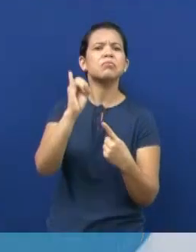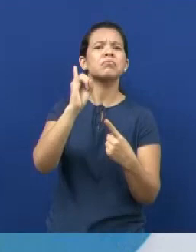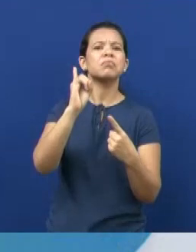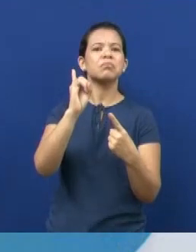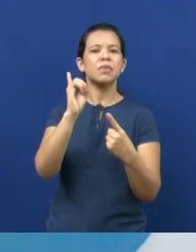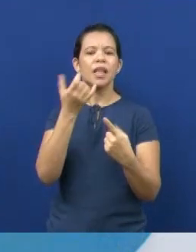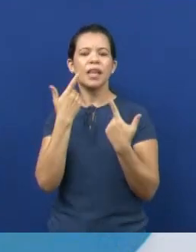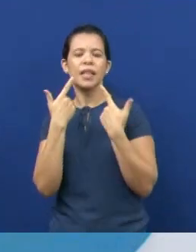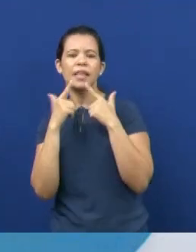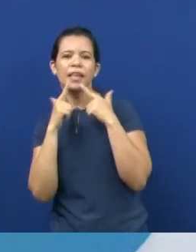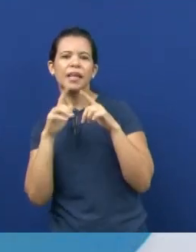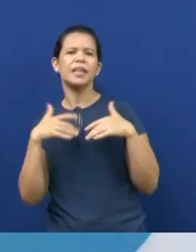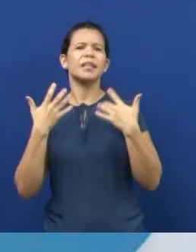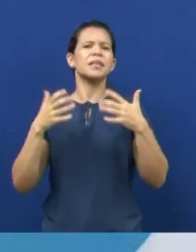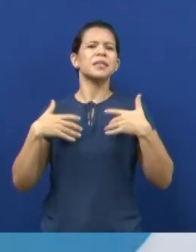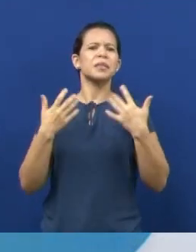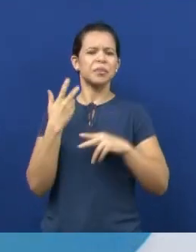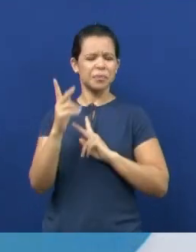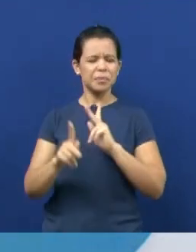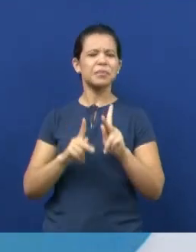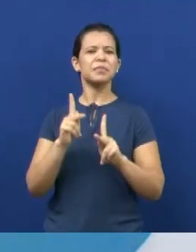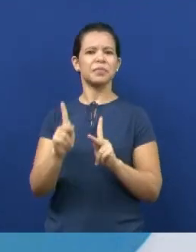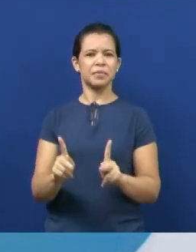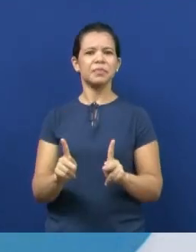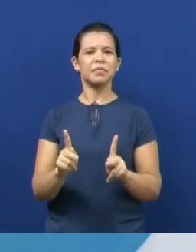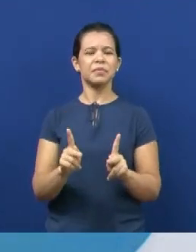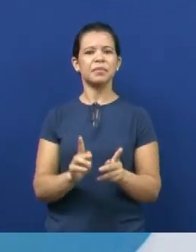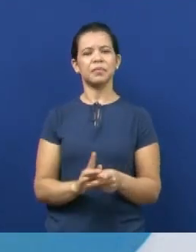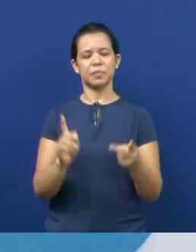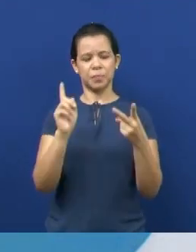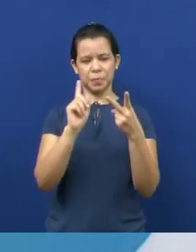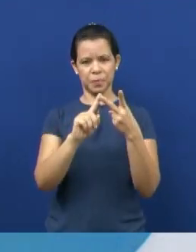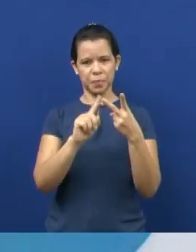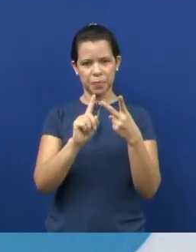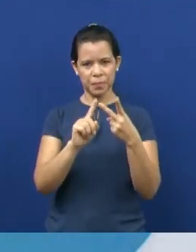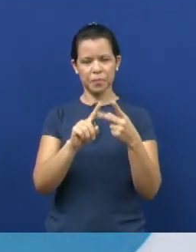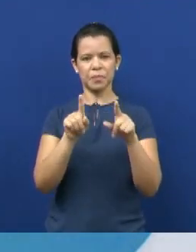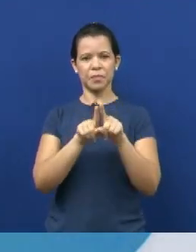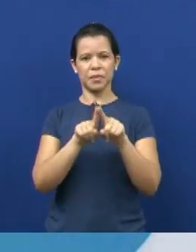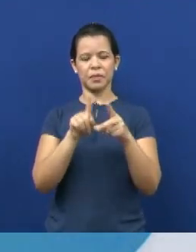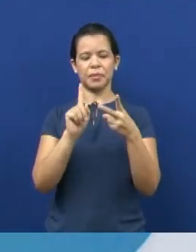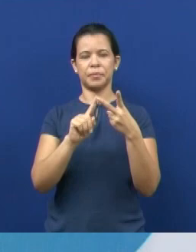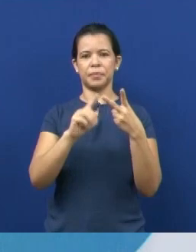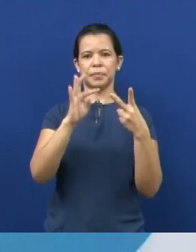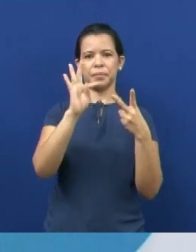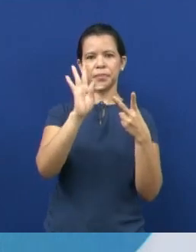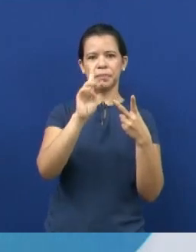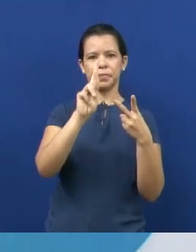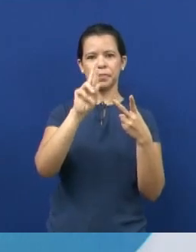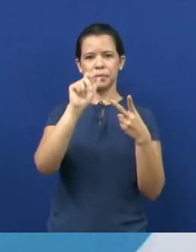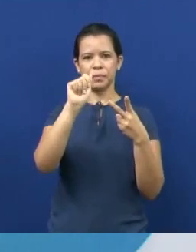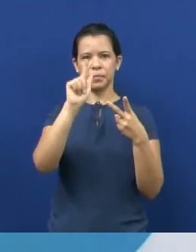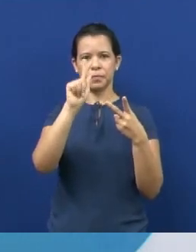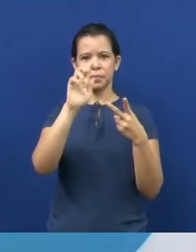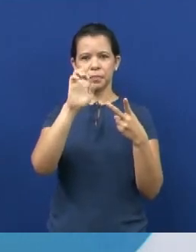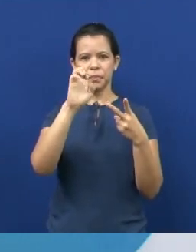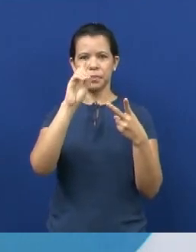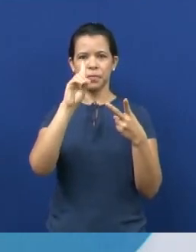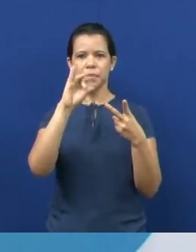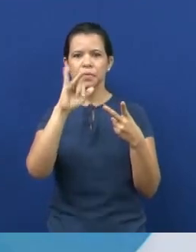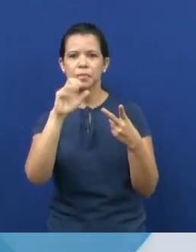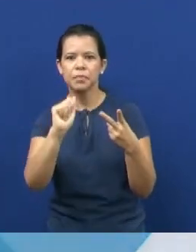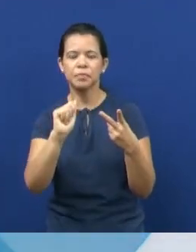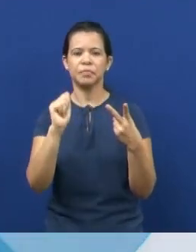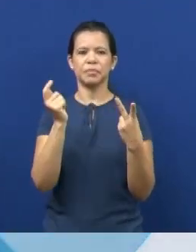espectador uma outra dramaturgia um outro gênero que nós conhecemos é a tragédia é um modo de contar a história